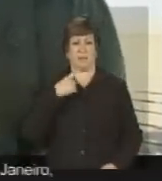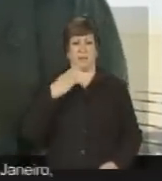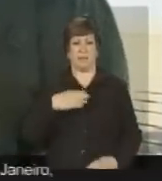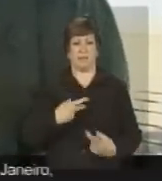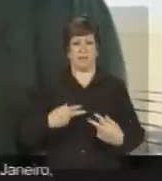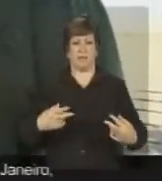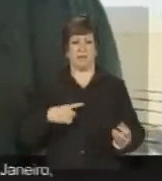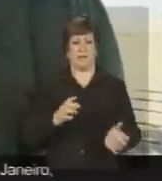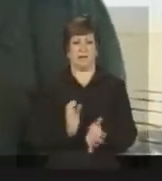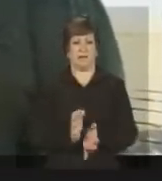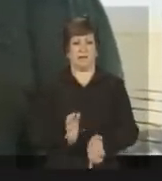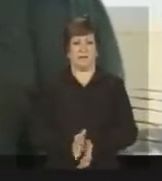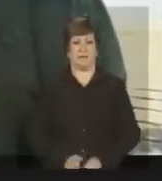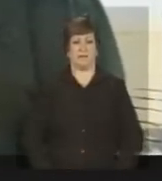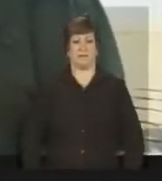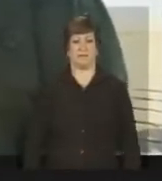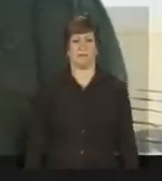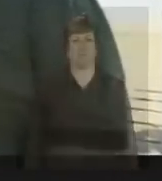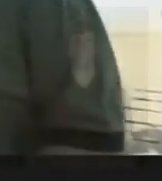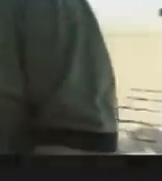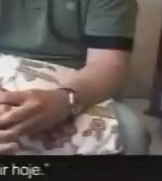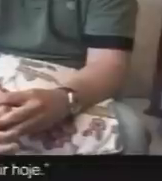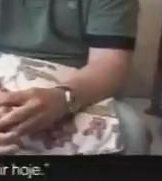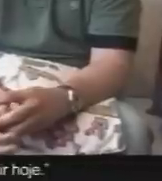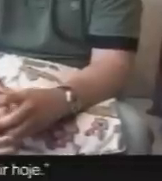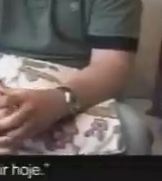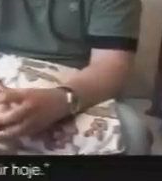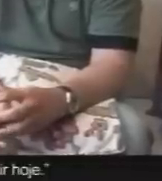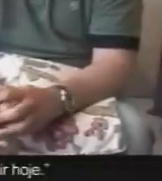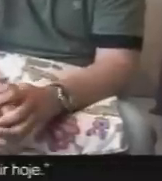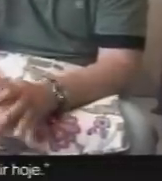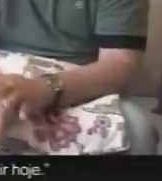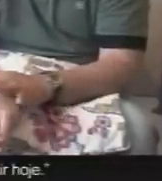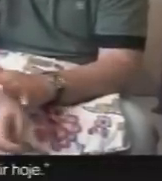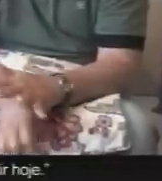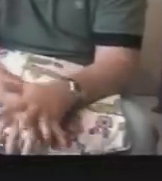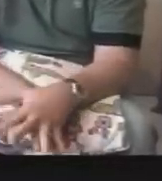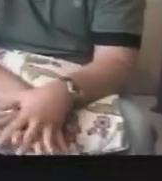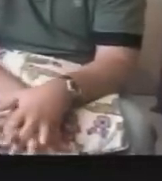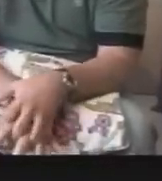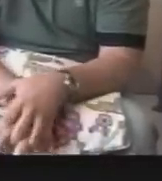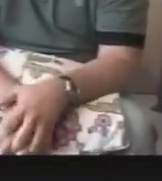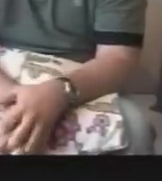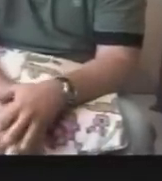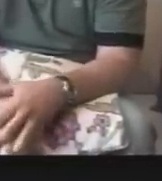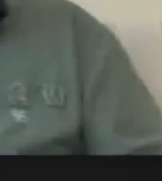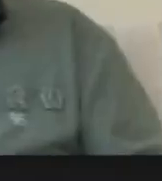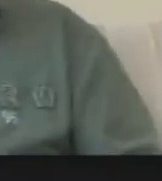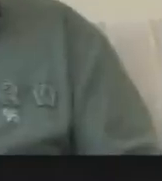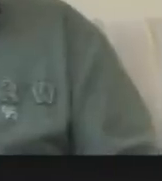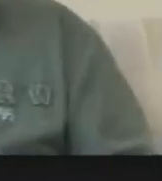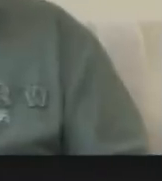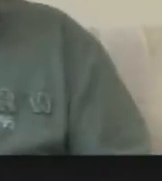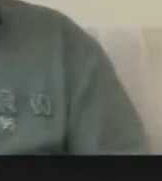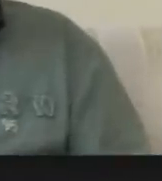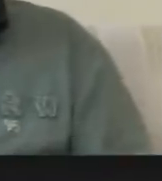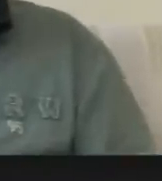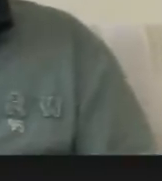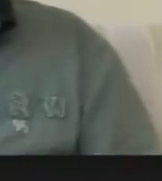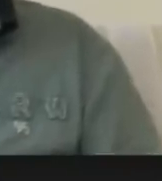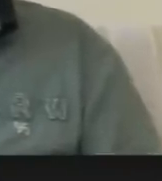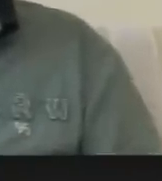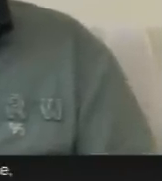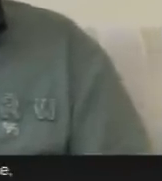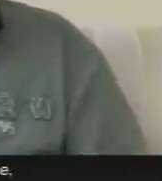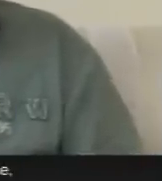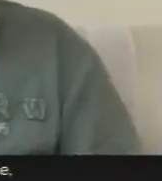tinha ideia do que era o Rio de Janeiro, eu não sabia o que eu ia encontrar aqui. Ele é a Maria dele, não sei nem onde eu vou dormir hoje. Que isso, cara? Imagina você passar